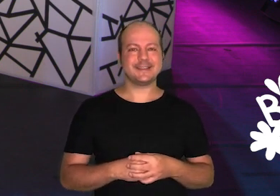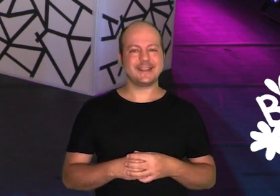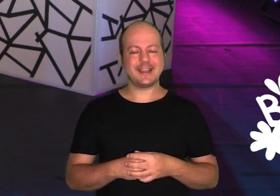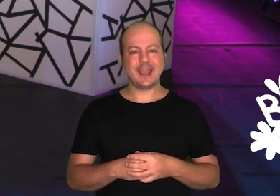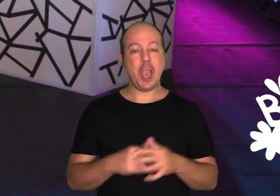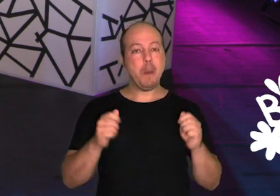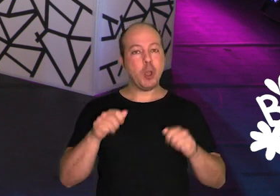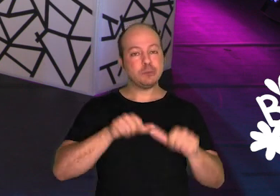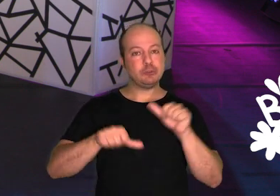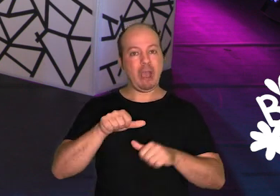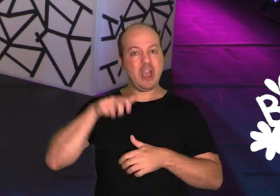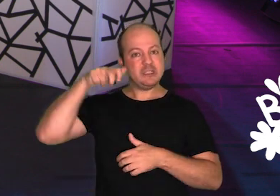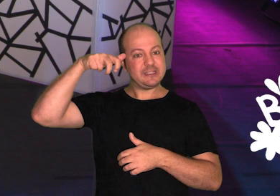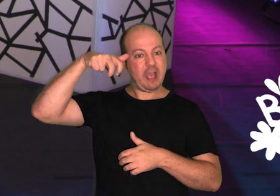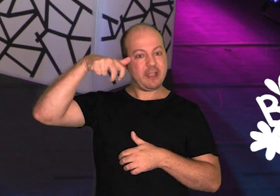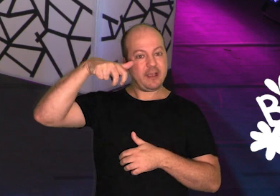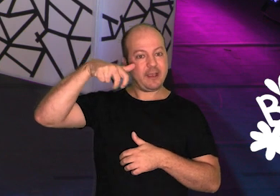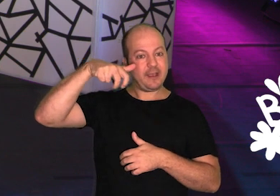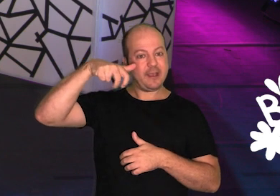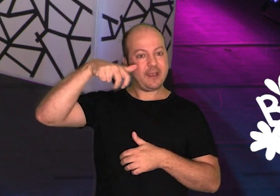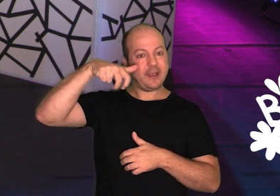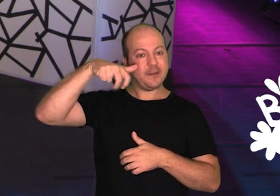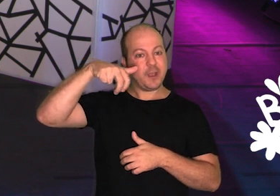Ou vira uma escada.